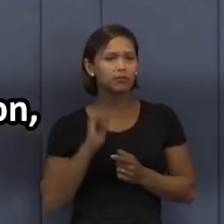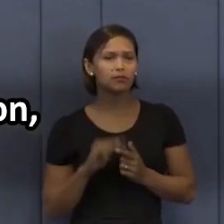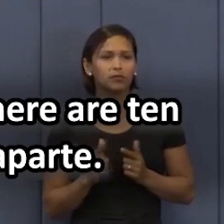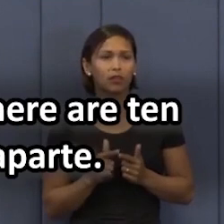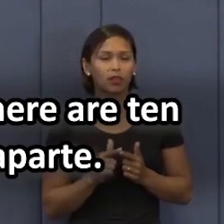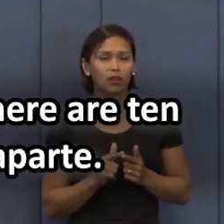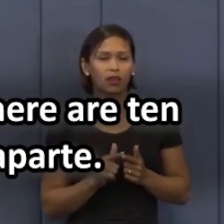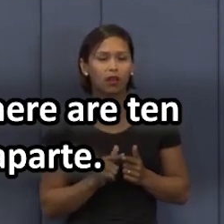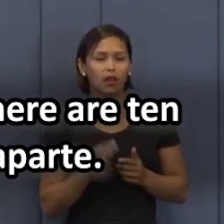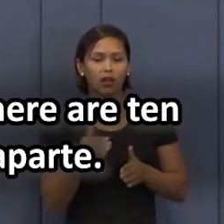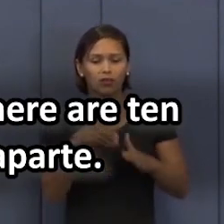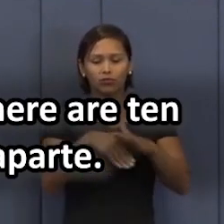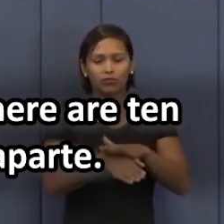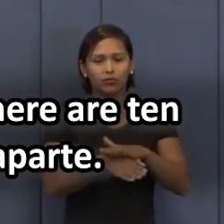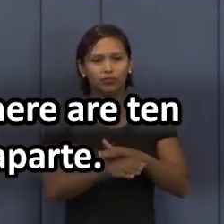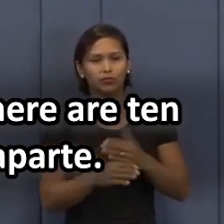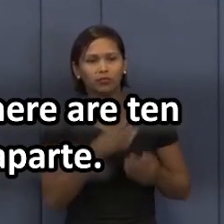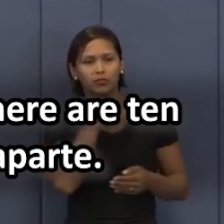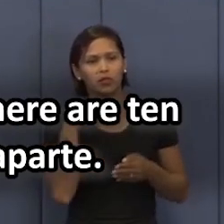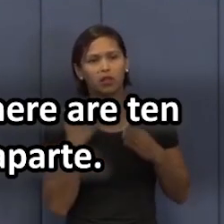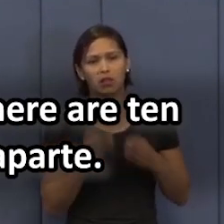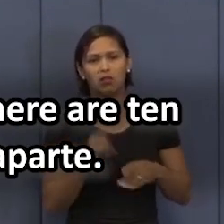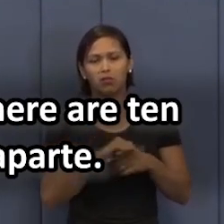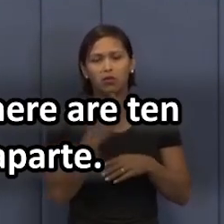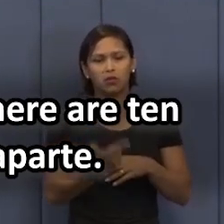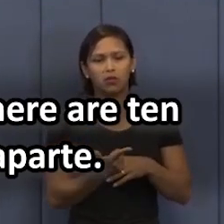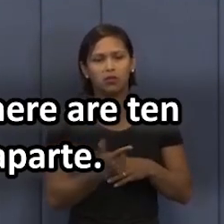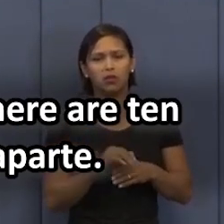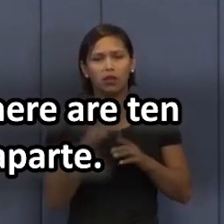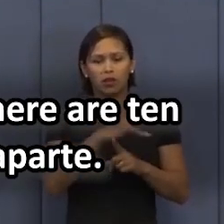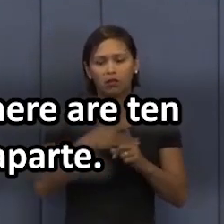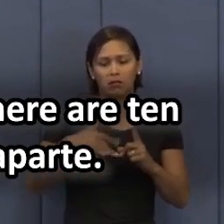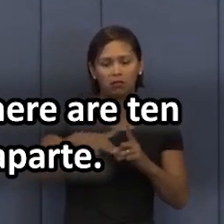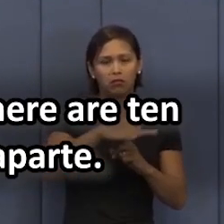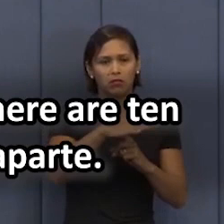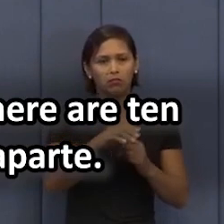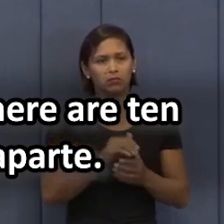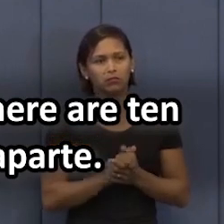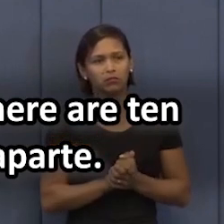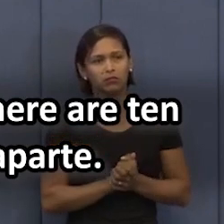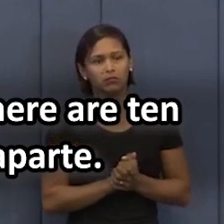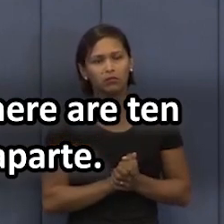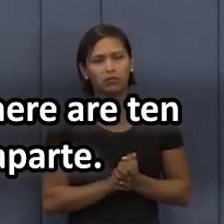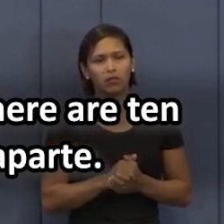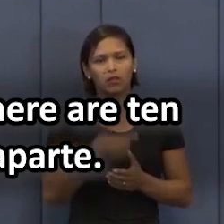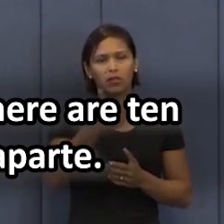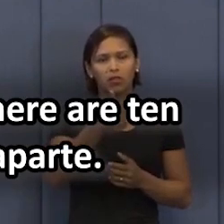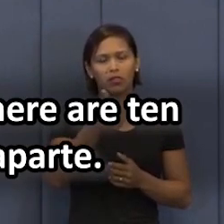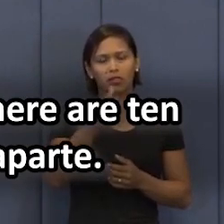enfim, Napoleão ali, ele está enterrado, e em torno do esquife de Napoleão